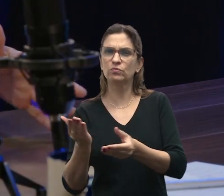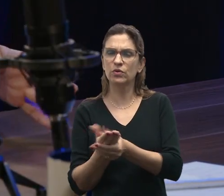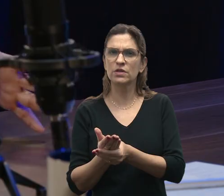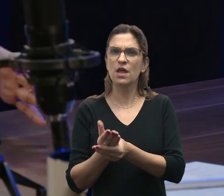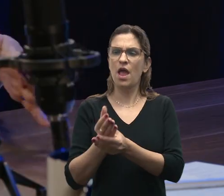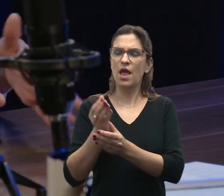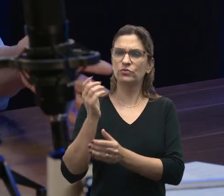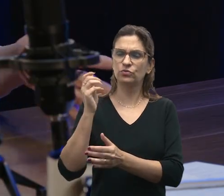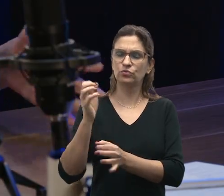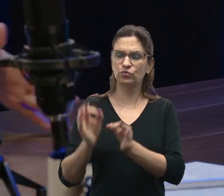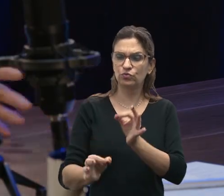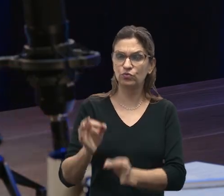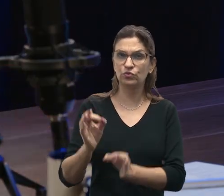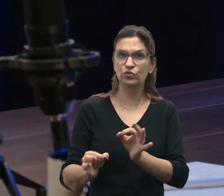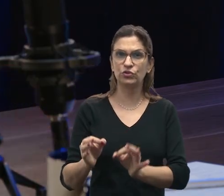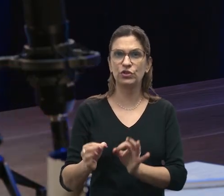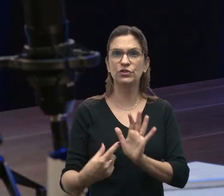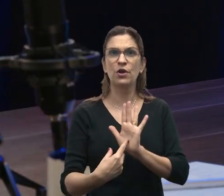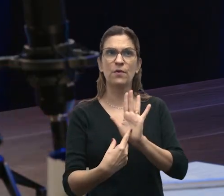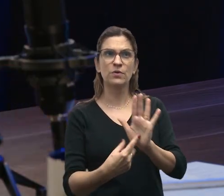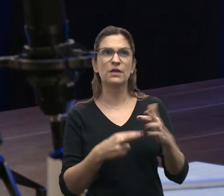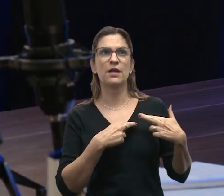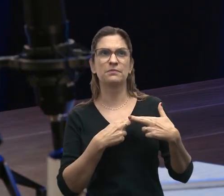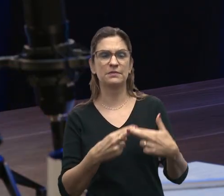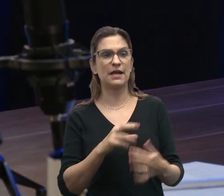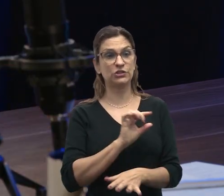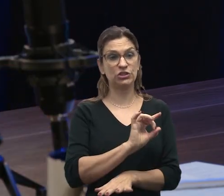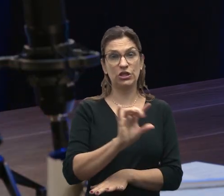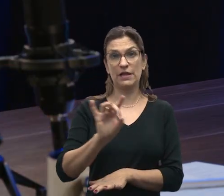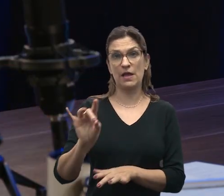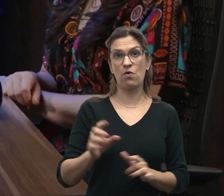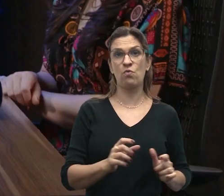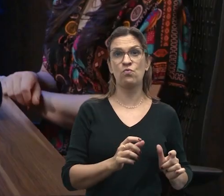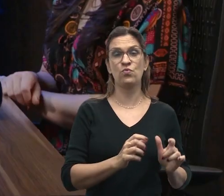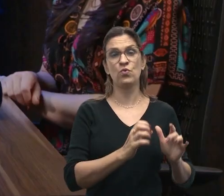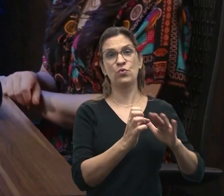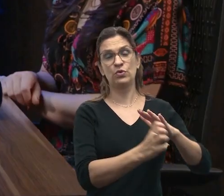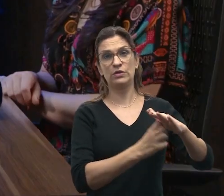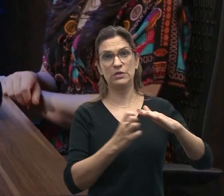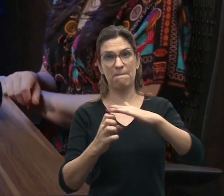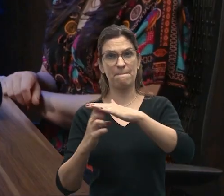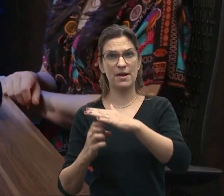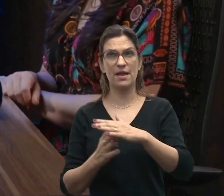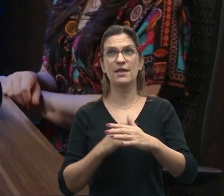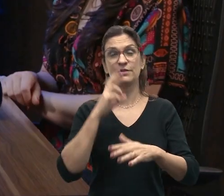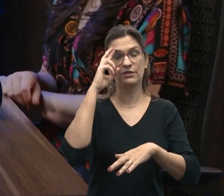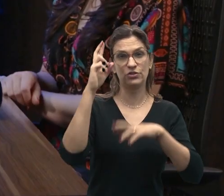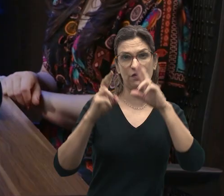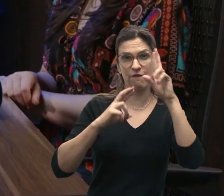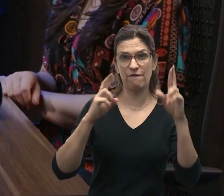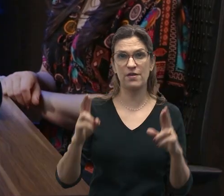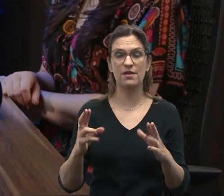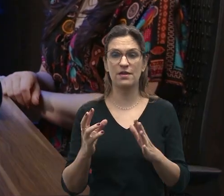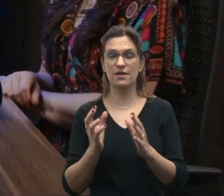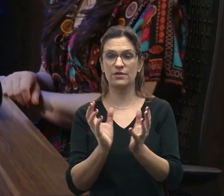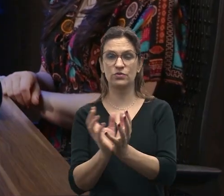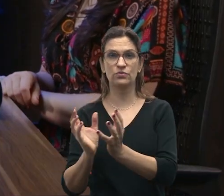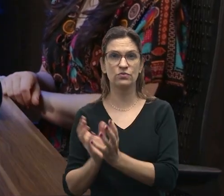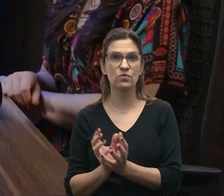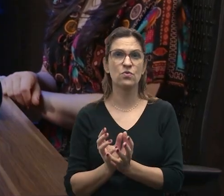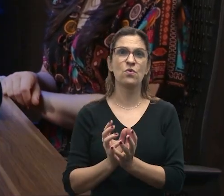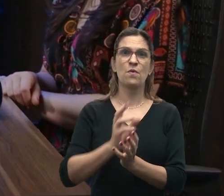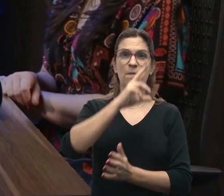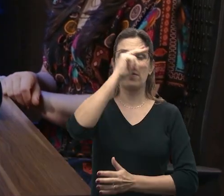estamos apontando e quais são as situações de ilegalidade. E a sociedade vai ter que buscar uma